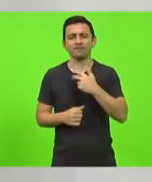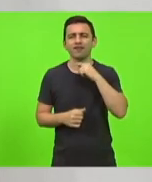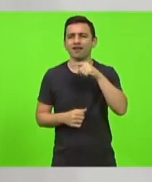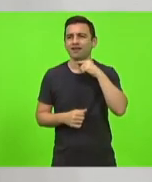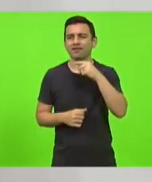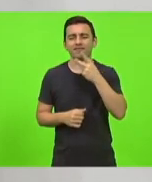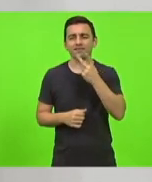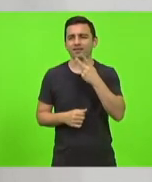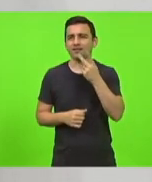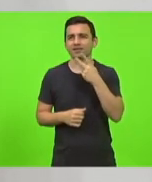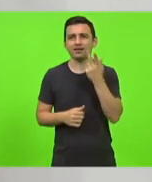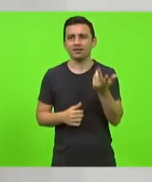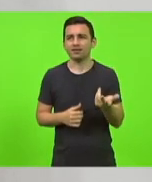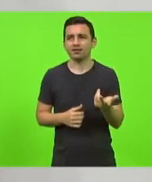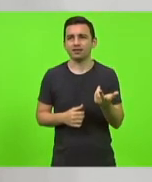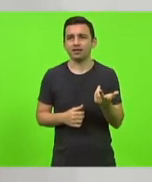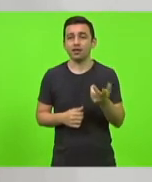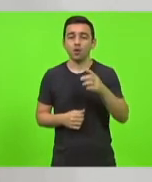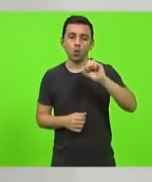em